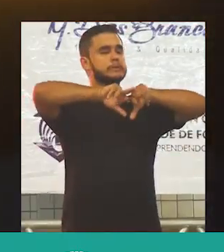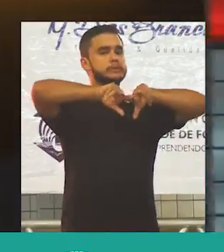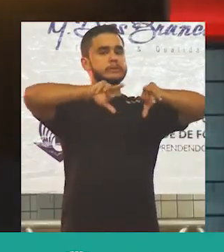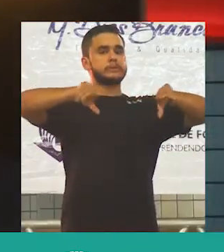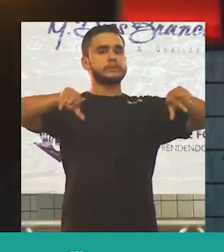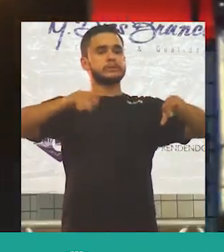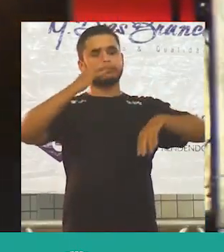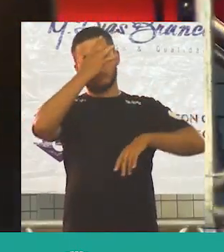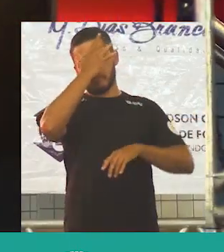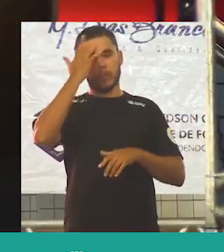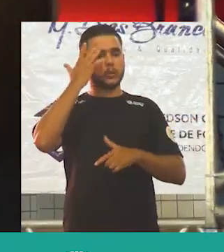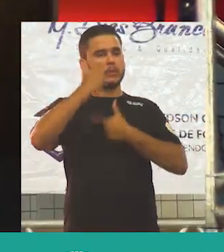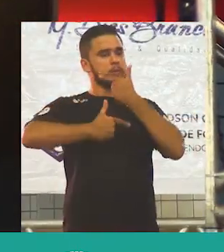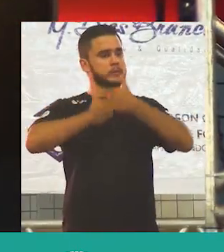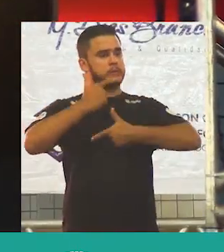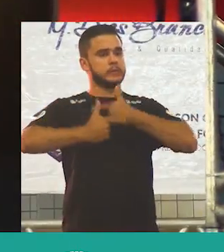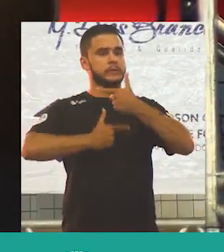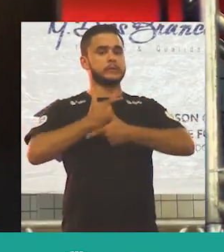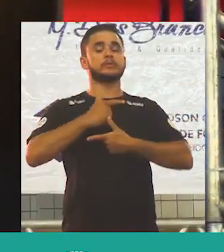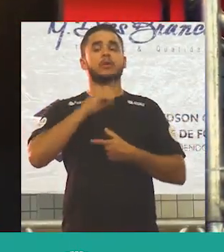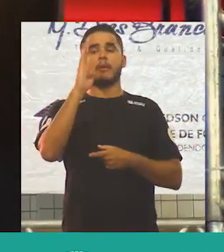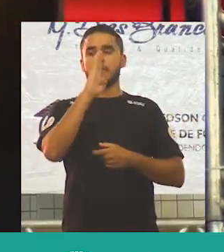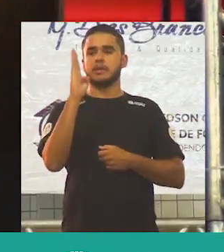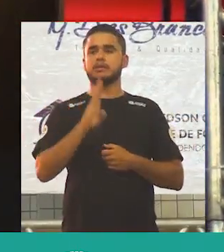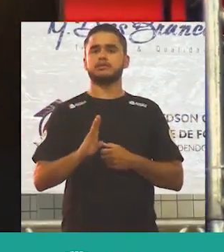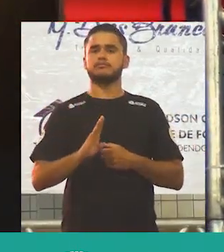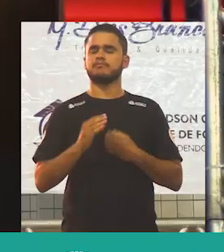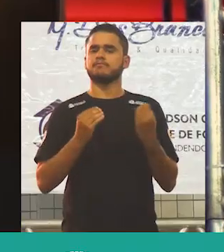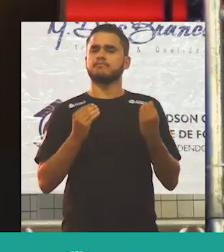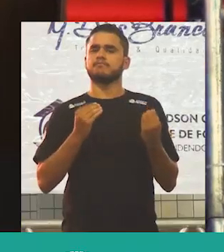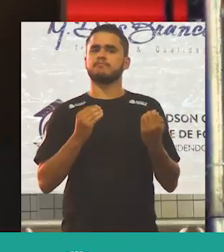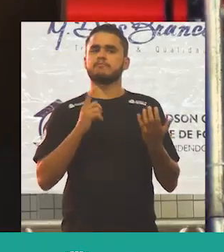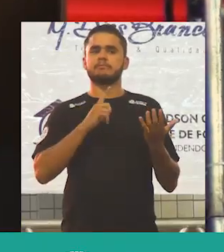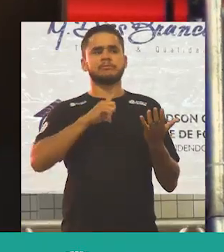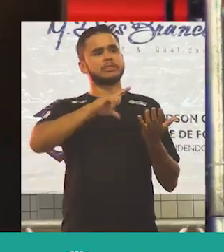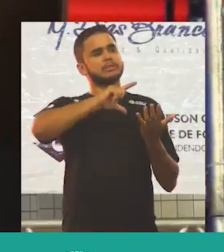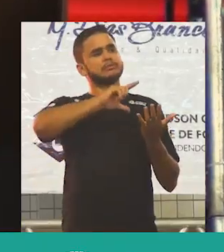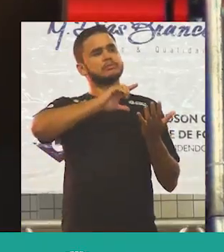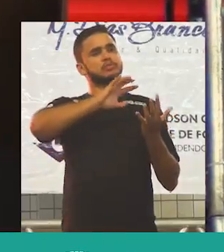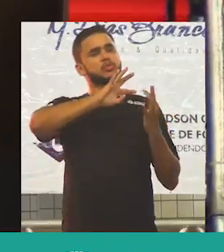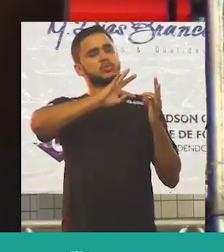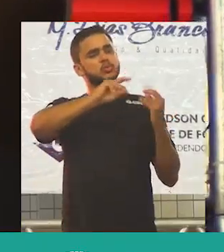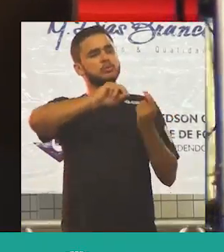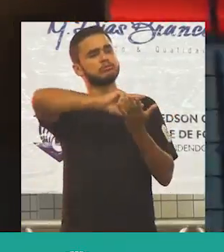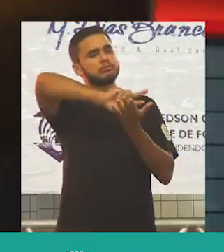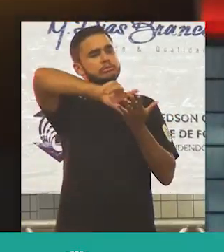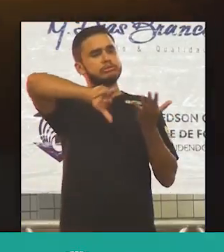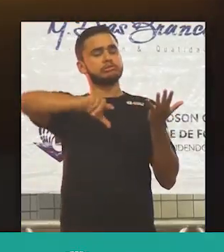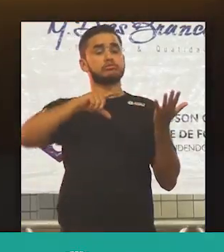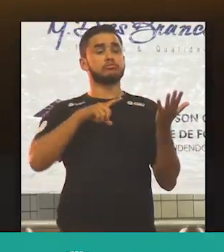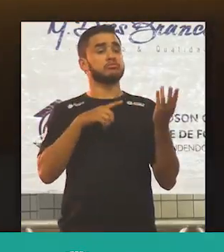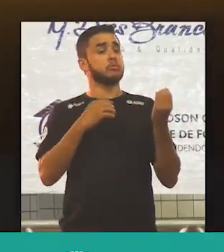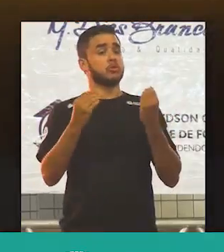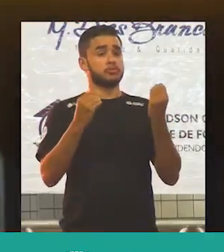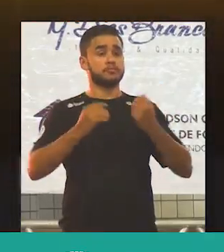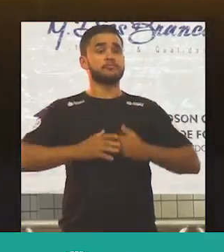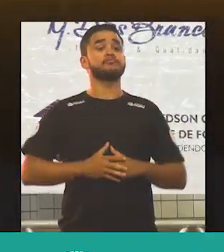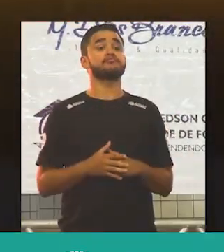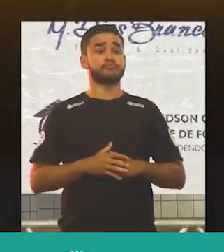exploração do trabalhador brasileiro. Então, como a gente sabe, o Enem, ele gosta de